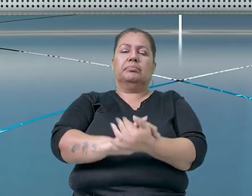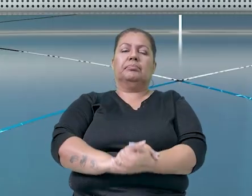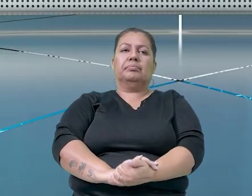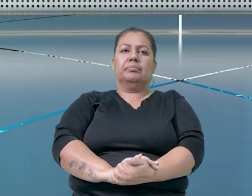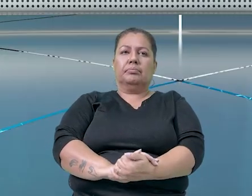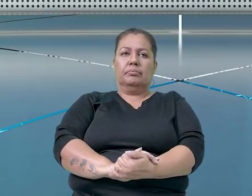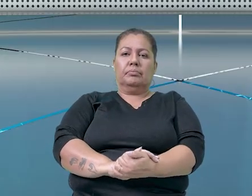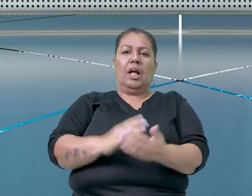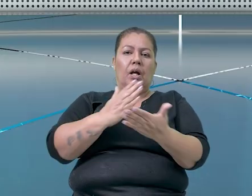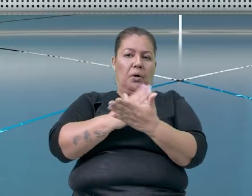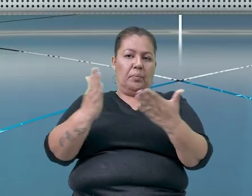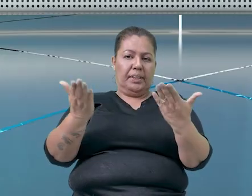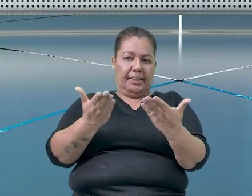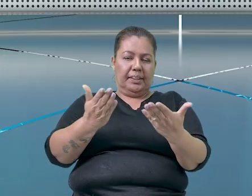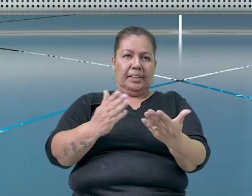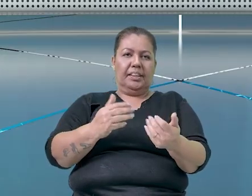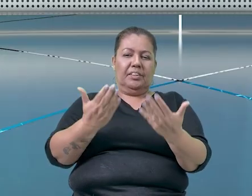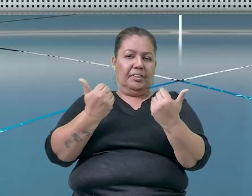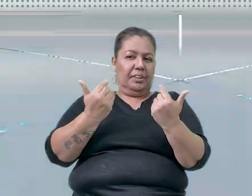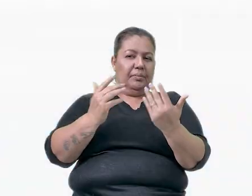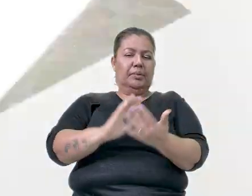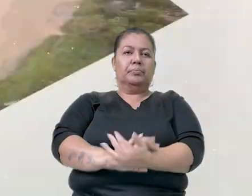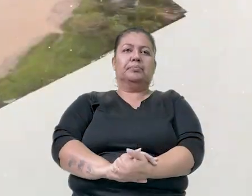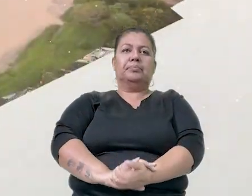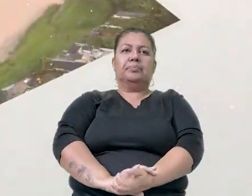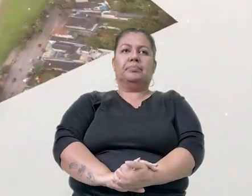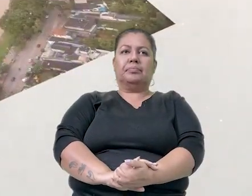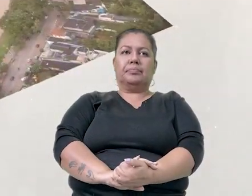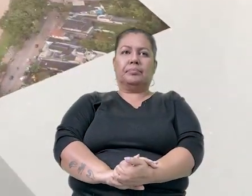racistas. Começa agora. Vem comigo.